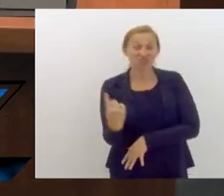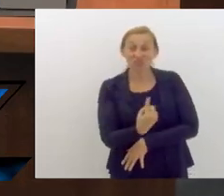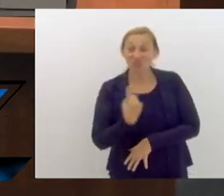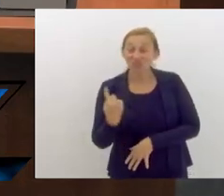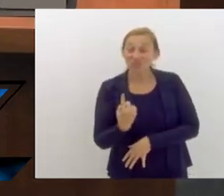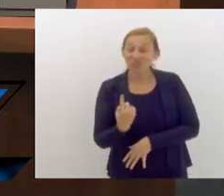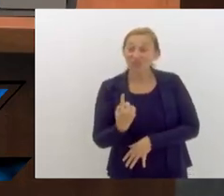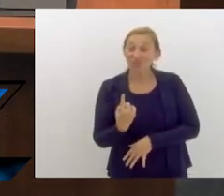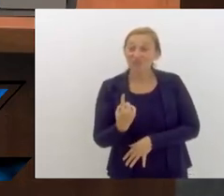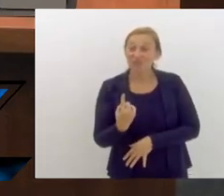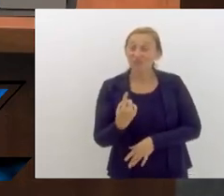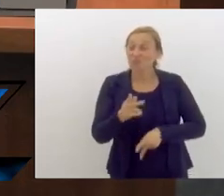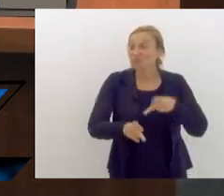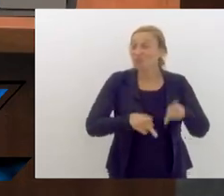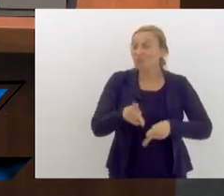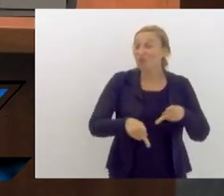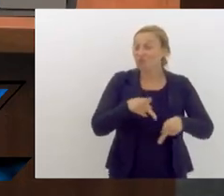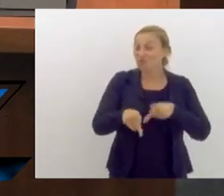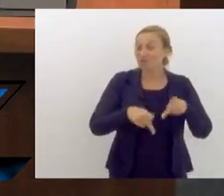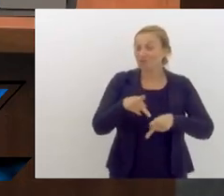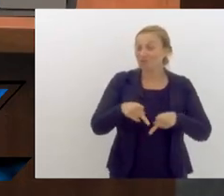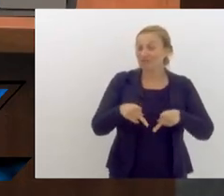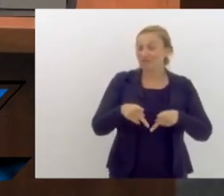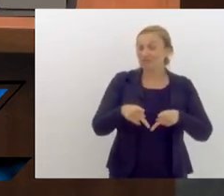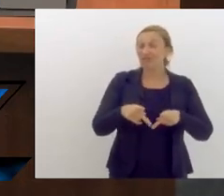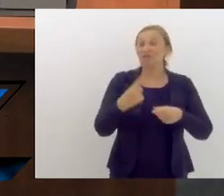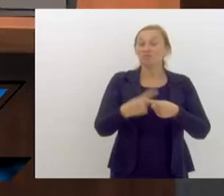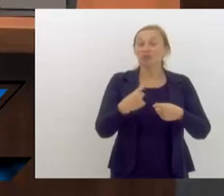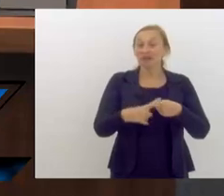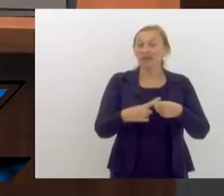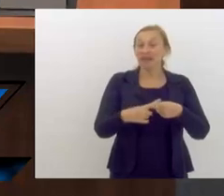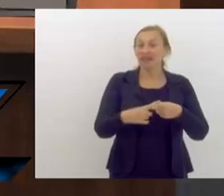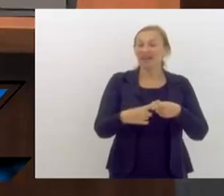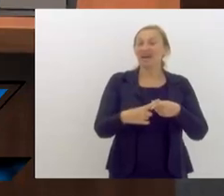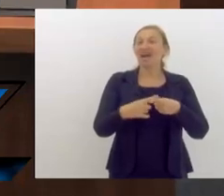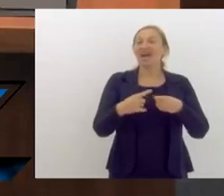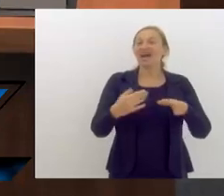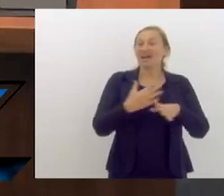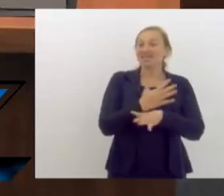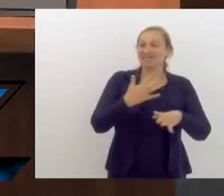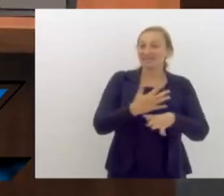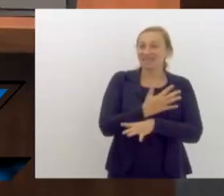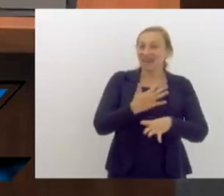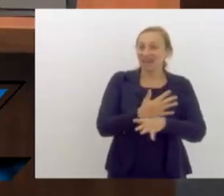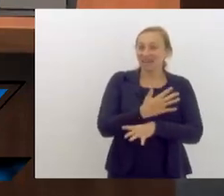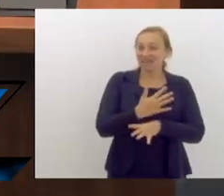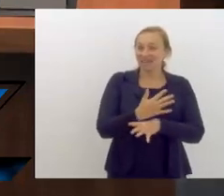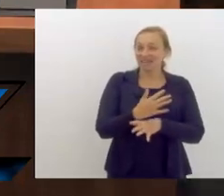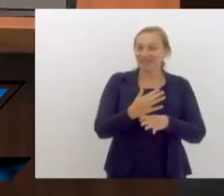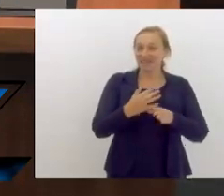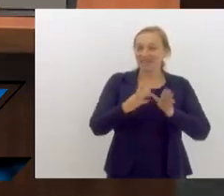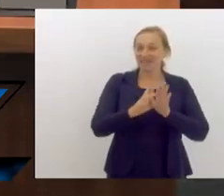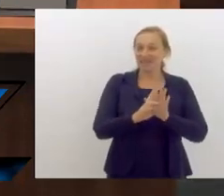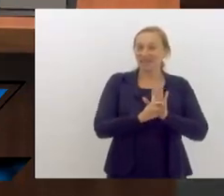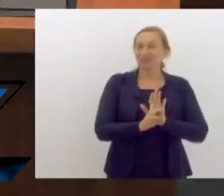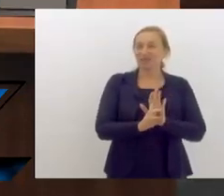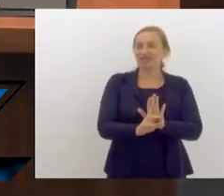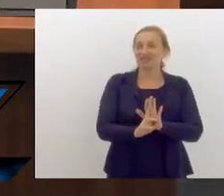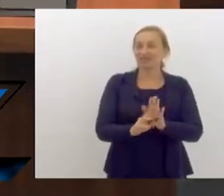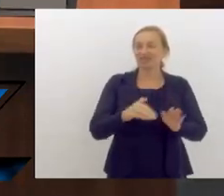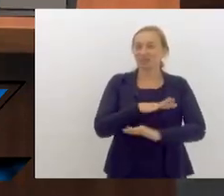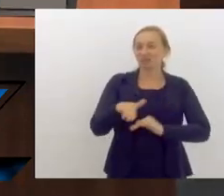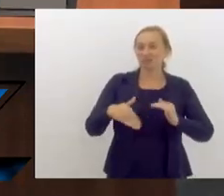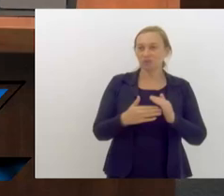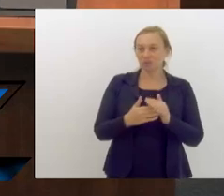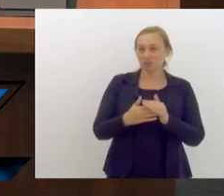cidadãos porque a cidade se faz com todo cidadão Parabéns presidente pelo seu retorno fico muito feliz